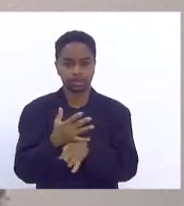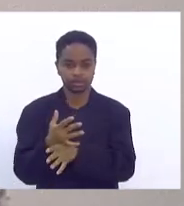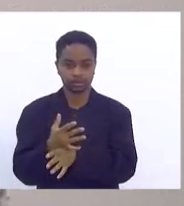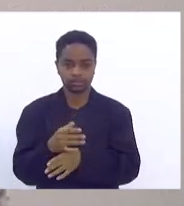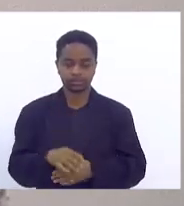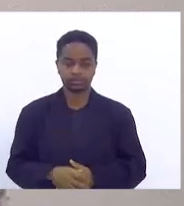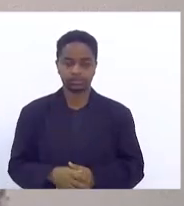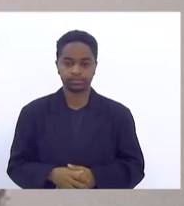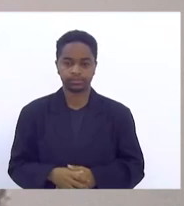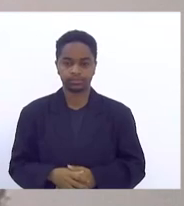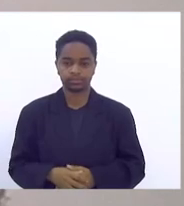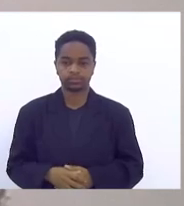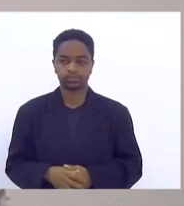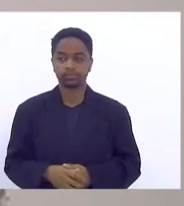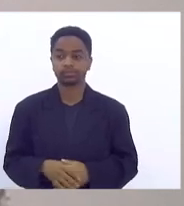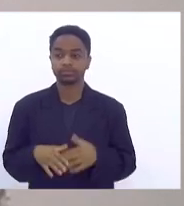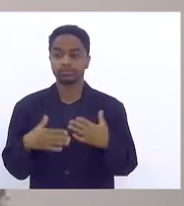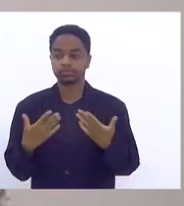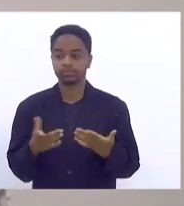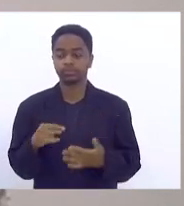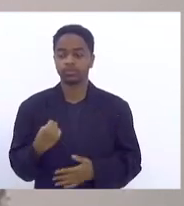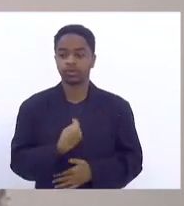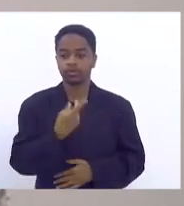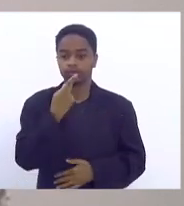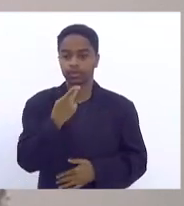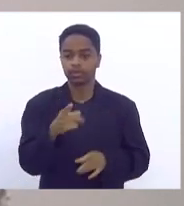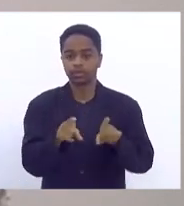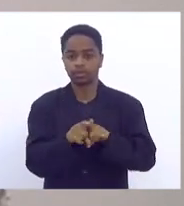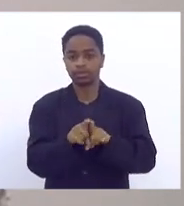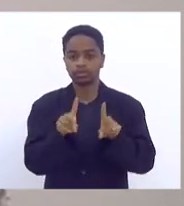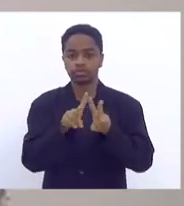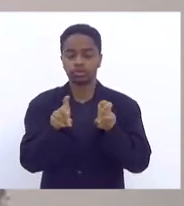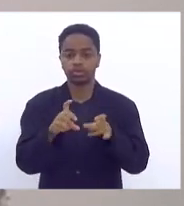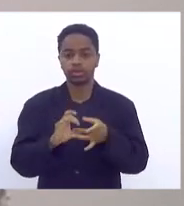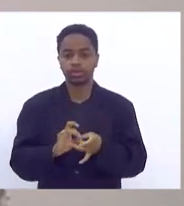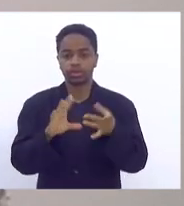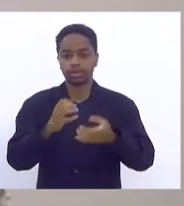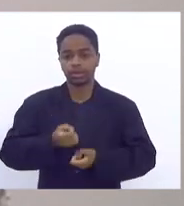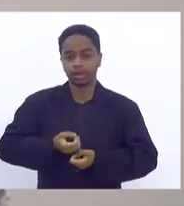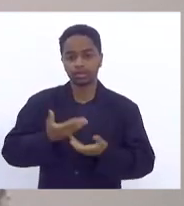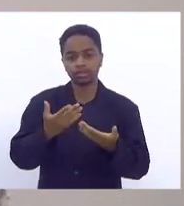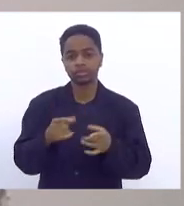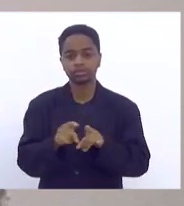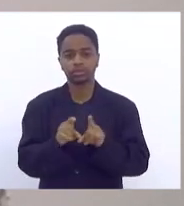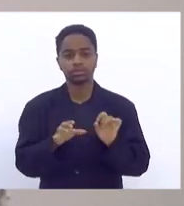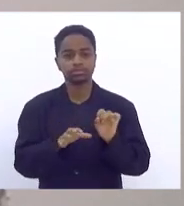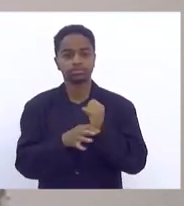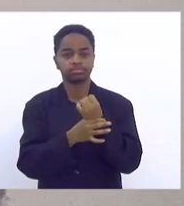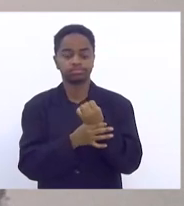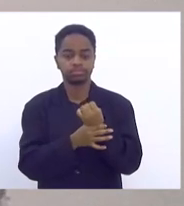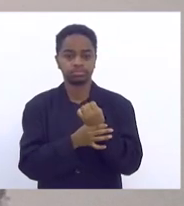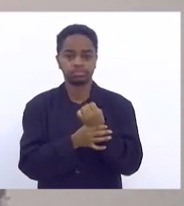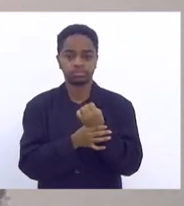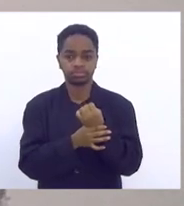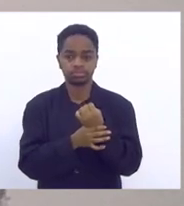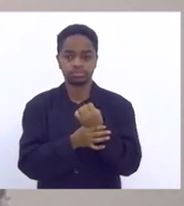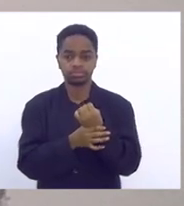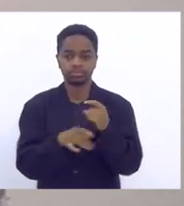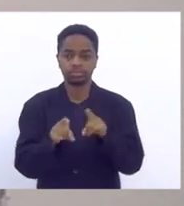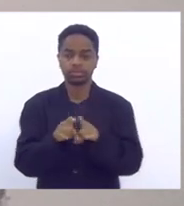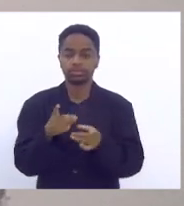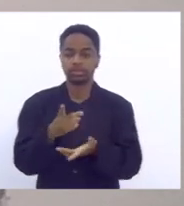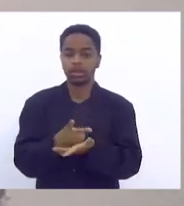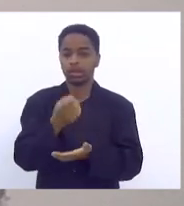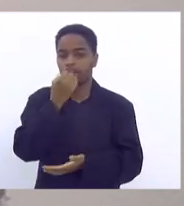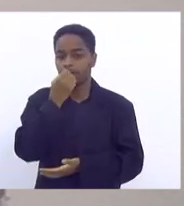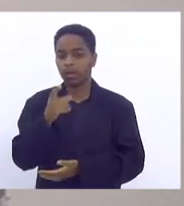e no fundo nós estamos tratando também de liberdade de expressão de garantia e é sempre bom a gente